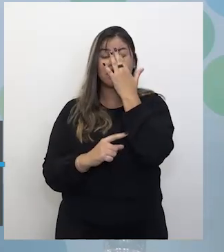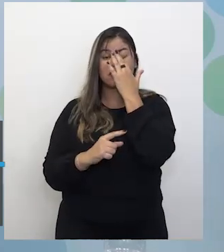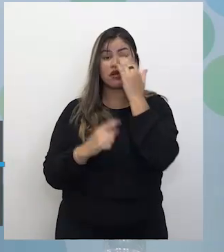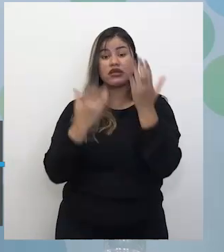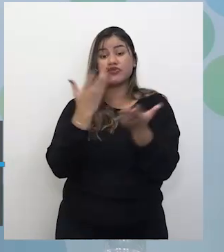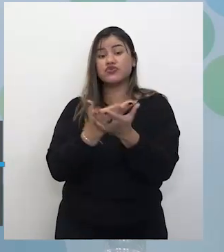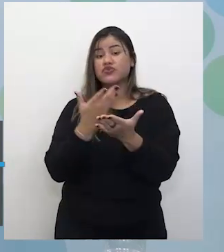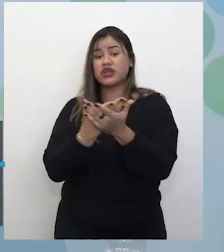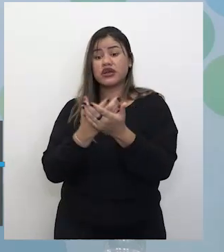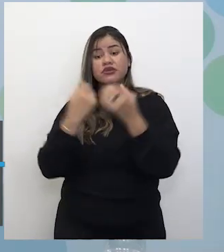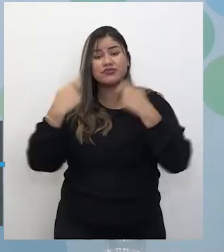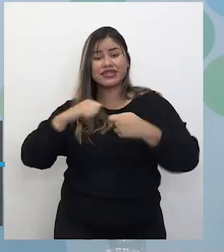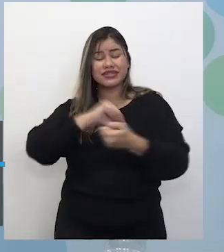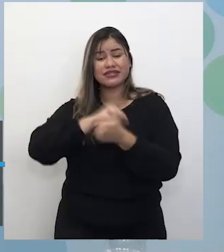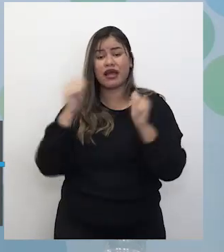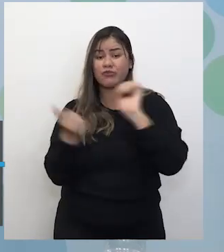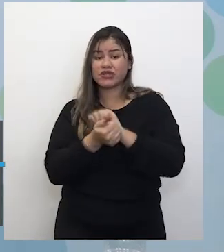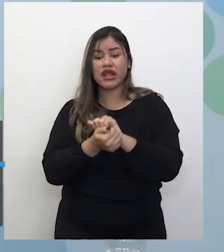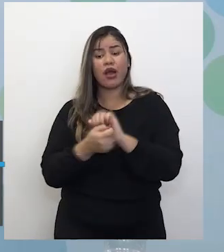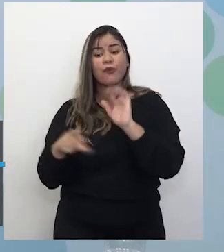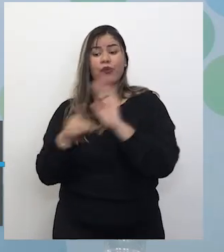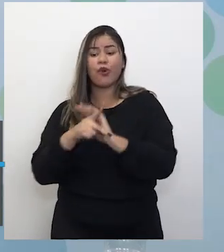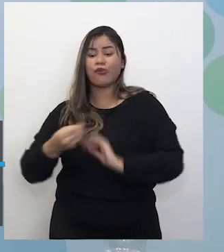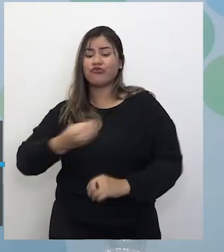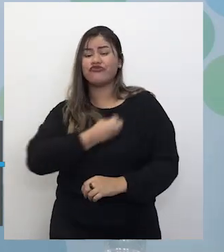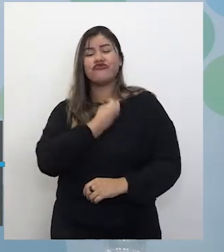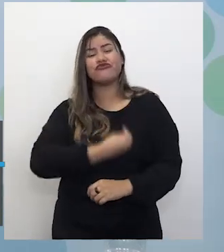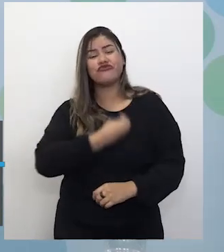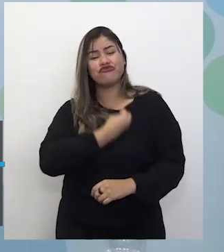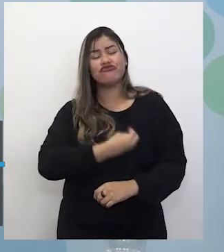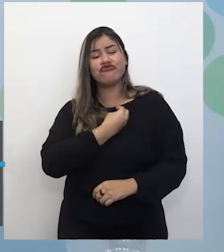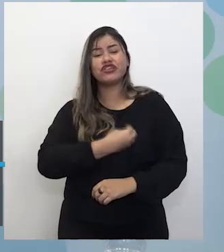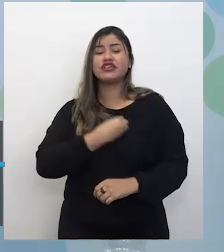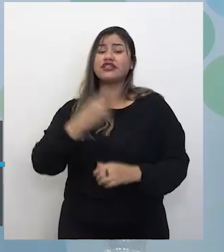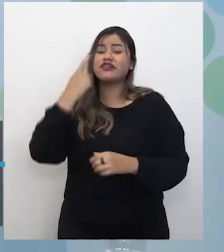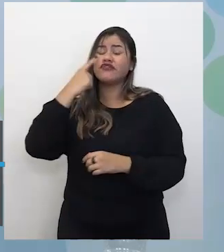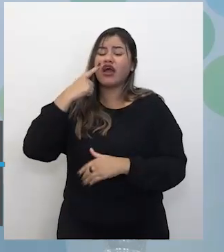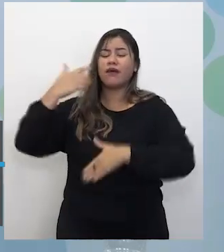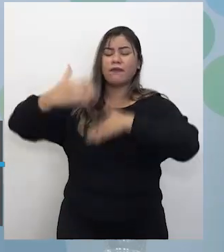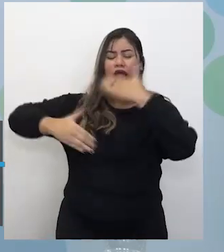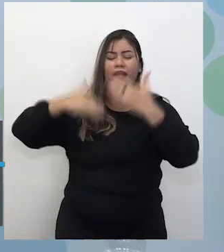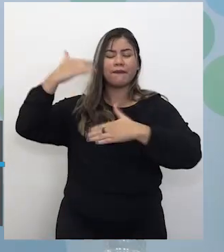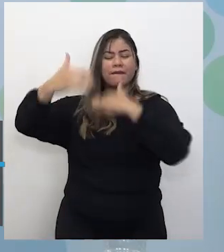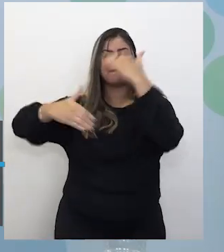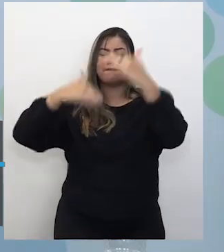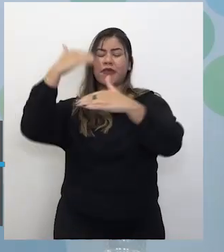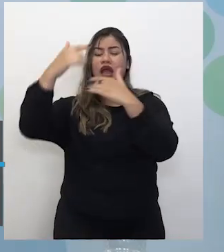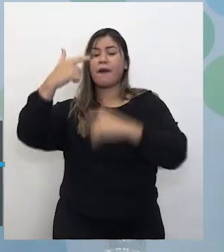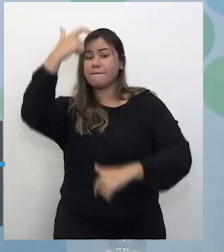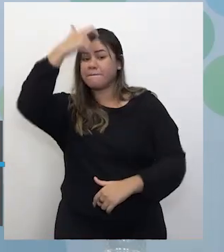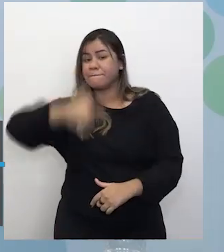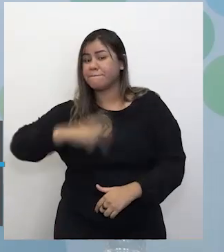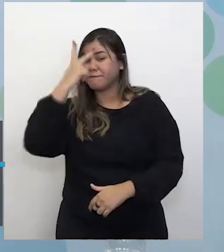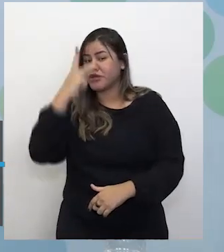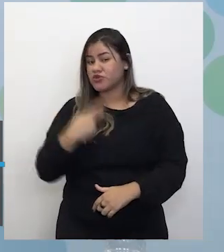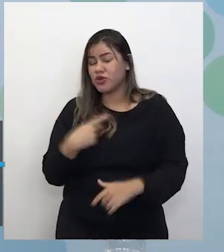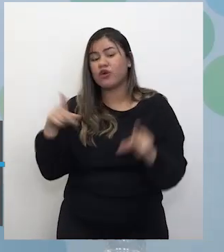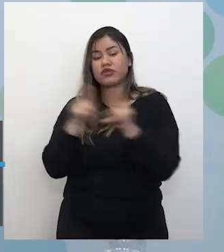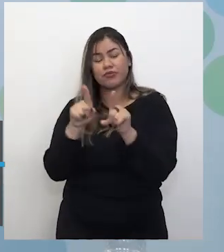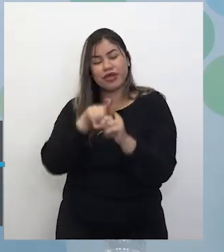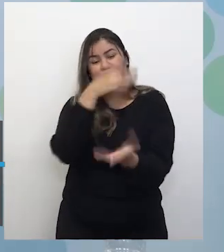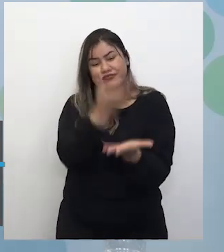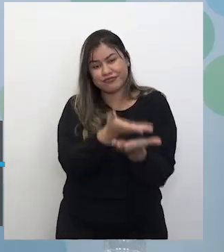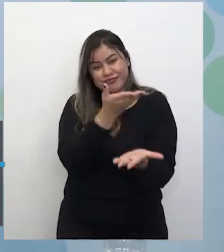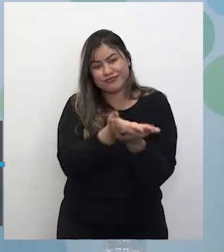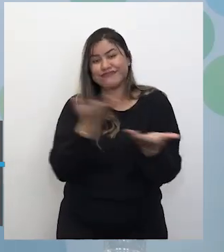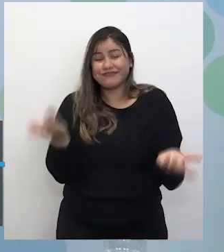tempo inteiro se adaptando às suas novas realidades e construindo e se ampliando enquanto indivíduo e enquanto estudante.